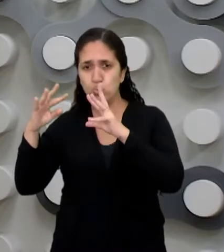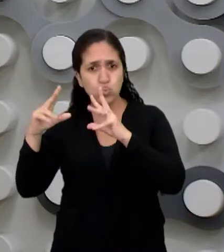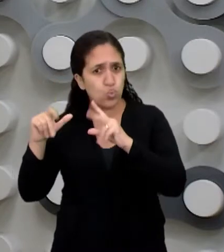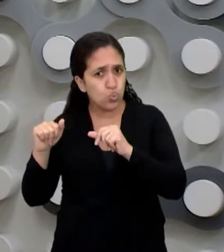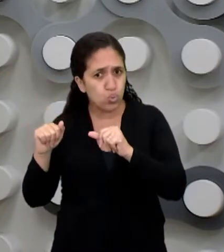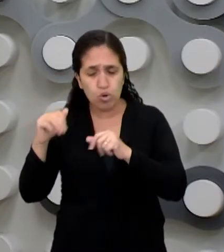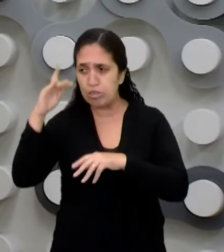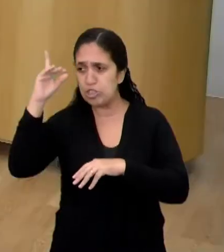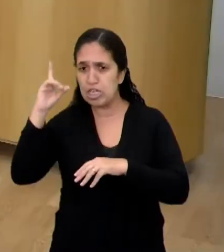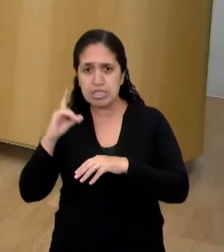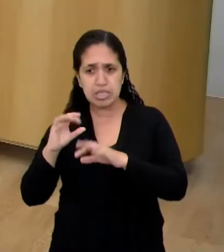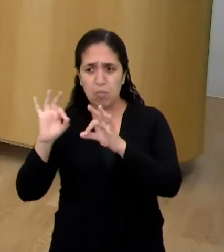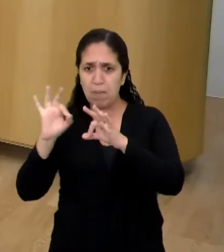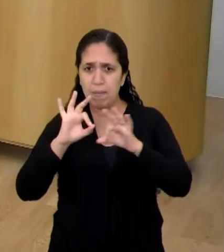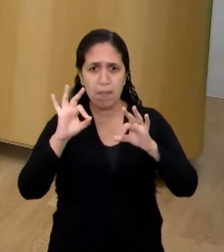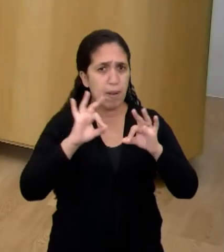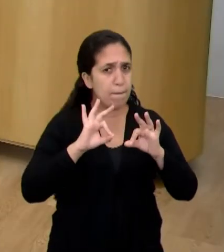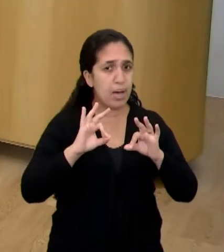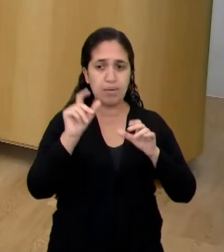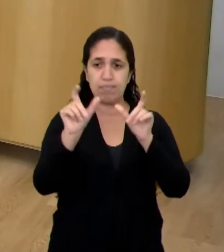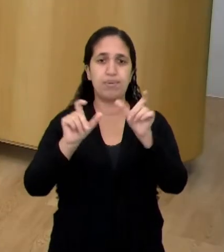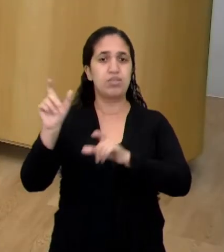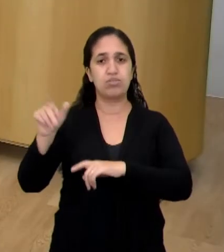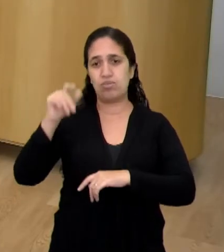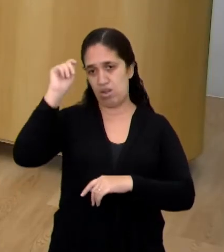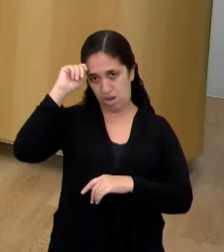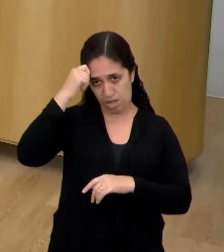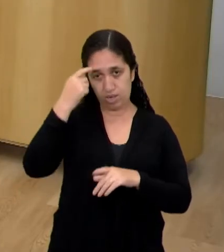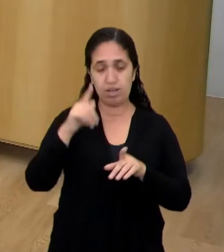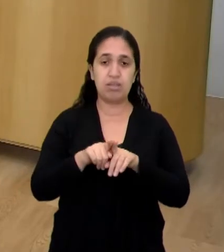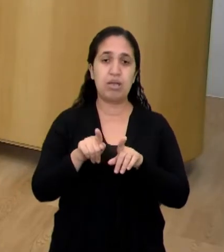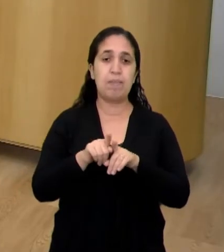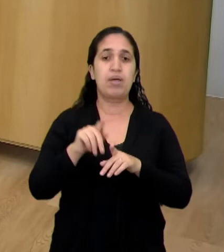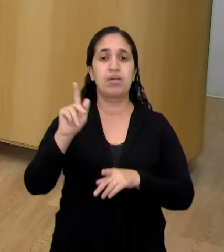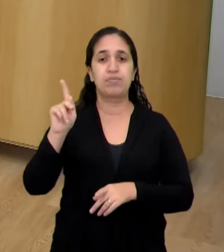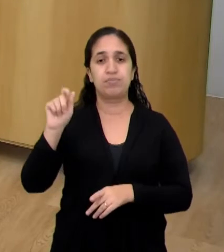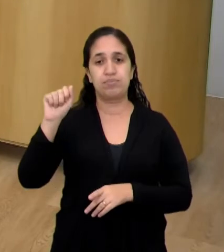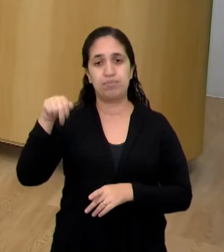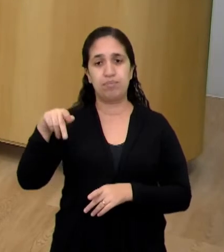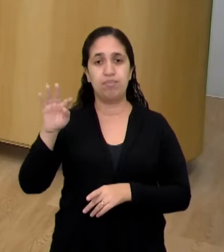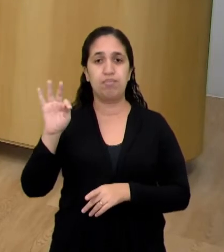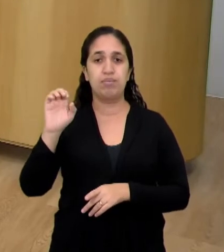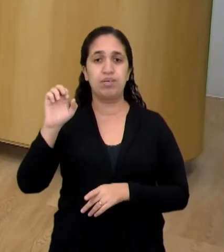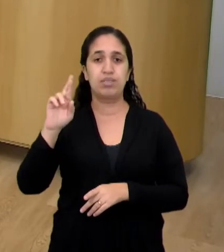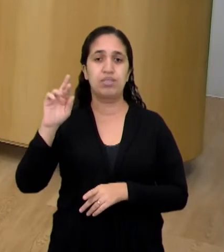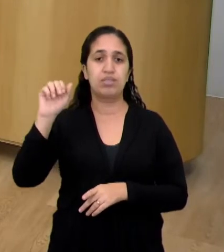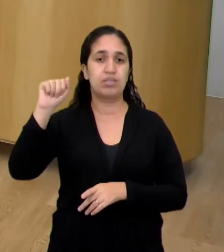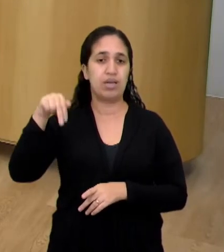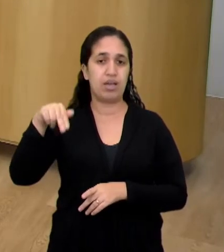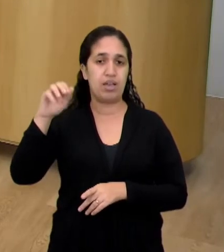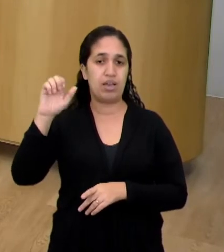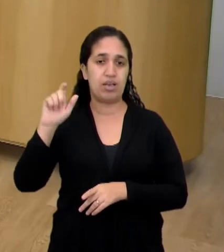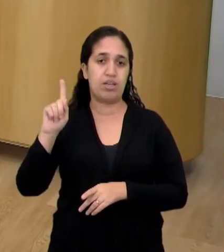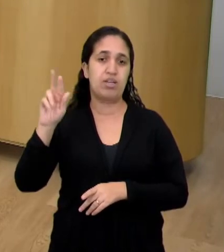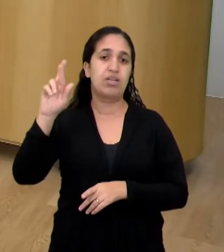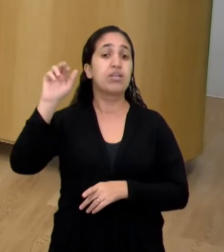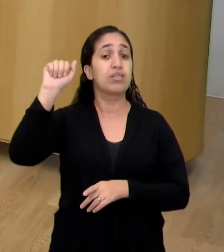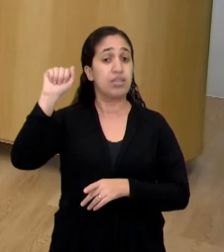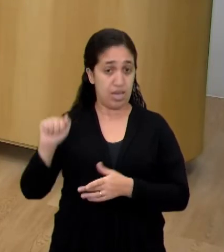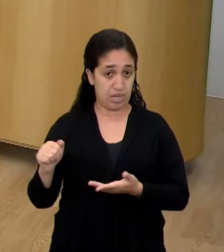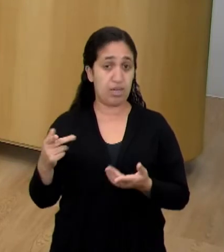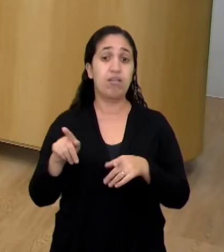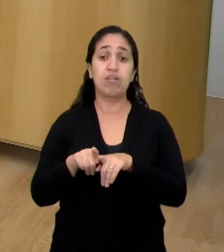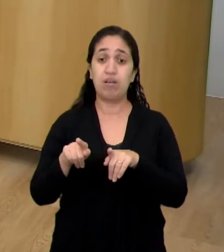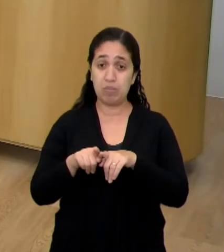pretas. O Pantera Negra também, né? O Pantera Negra, sim. Eu tô falando do Lázaro Ramos porque a gente tá pensando aqui no papel do Brasil, né?